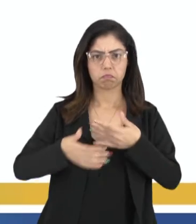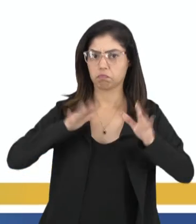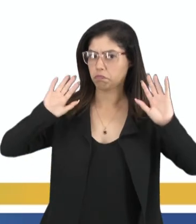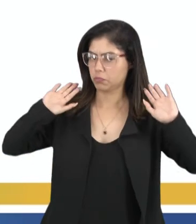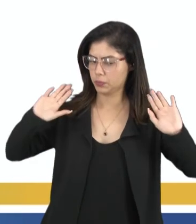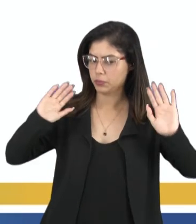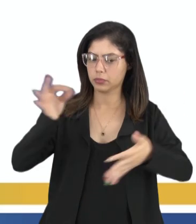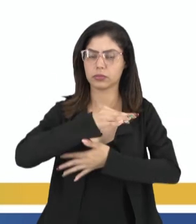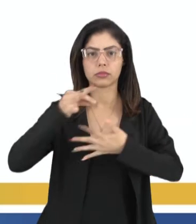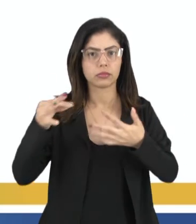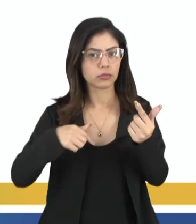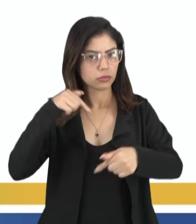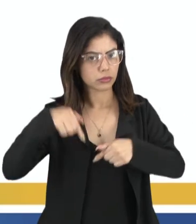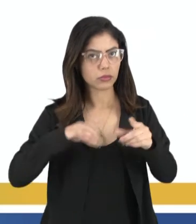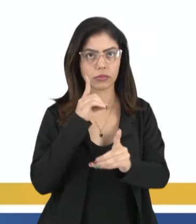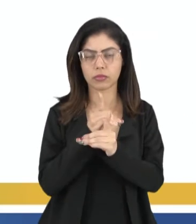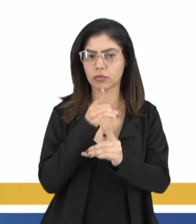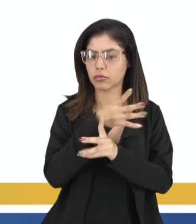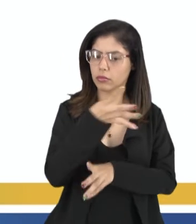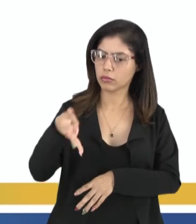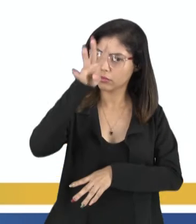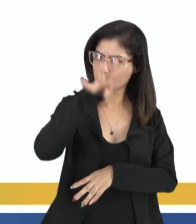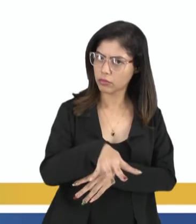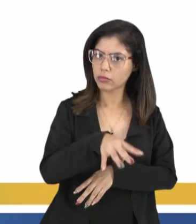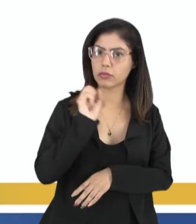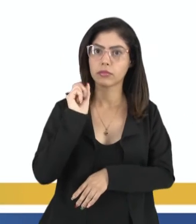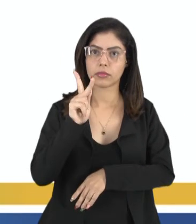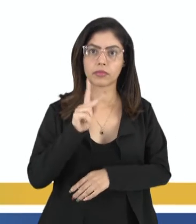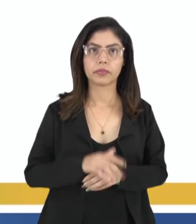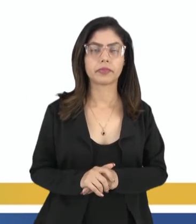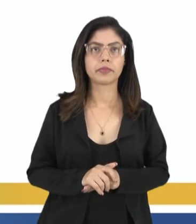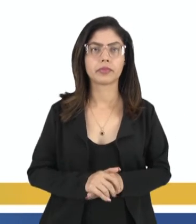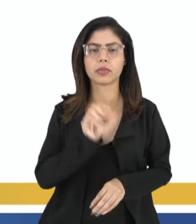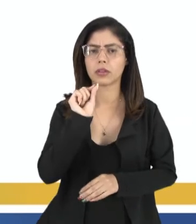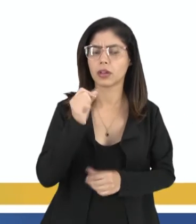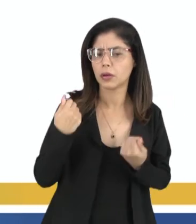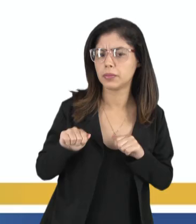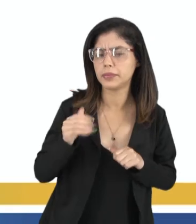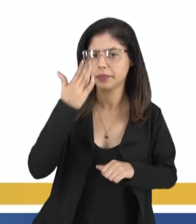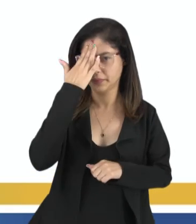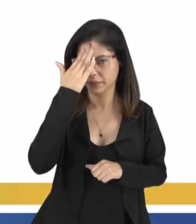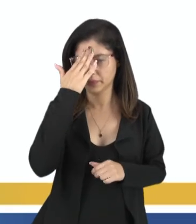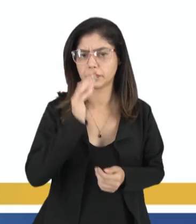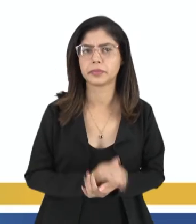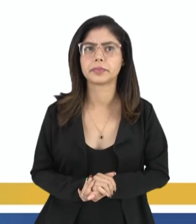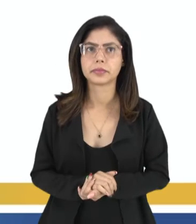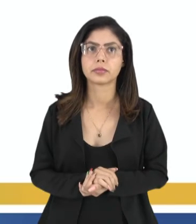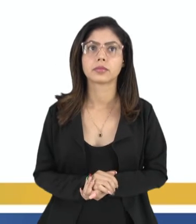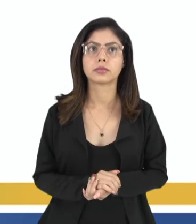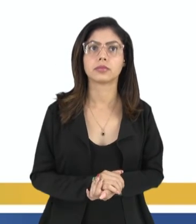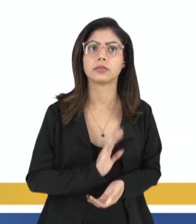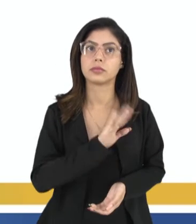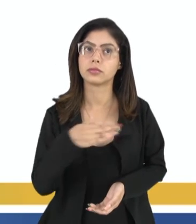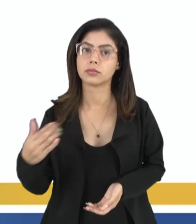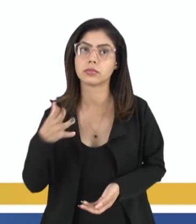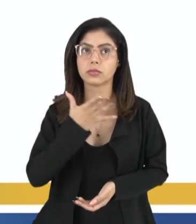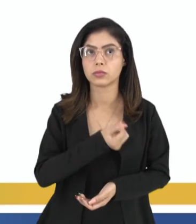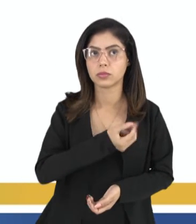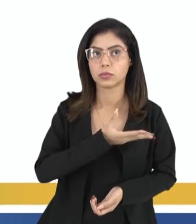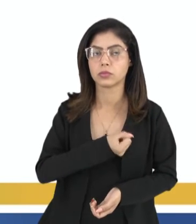dos elementos químicos que se encontram na tabela periódica, ok? E o que a gente precisa ter atenção? Quando a gente tiver um